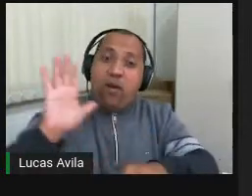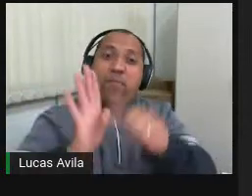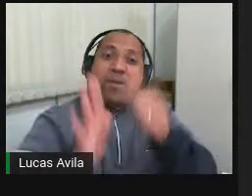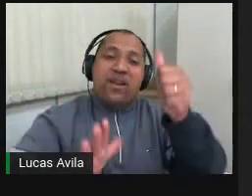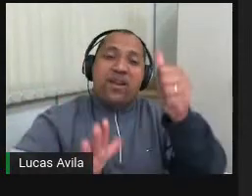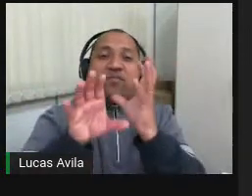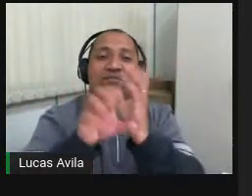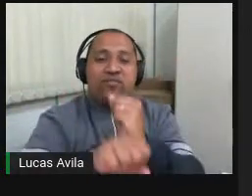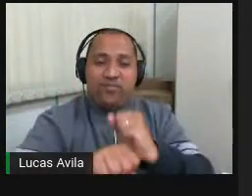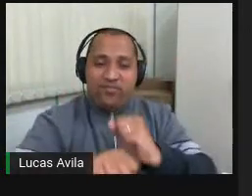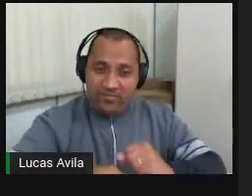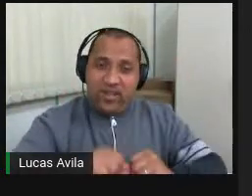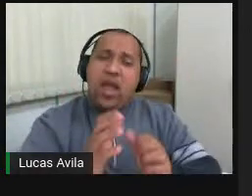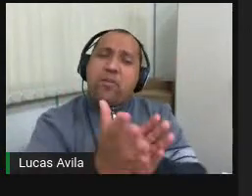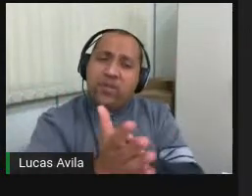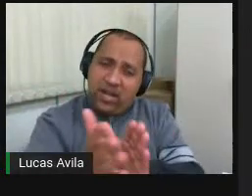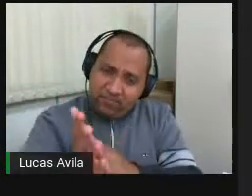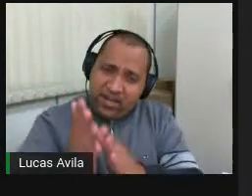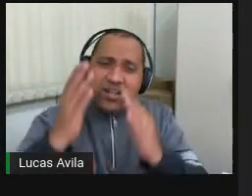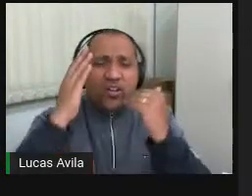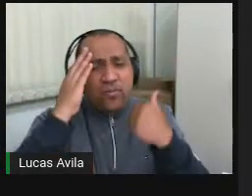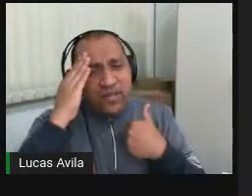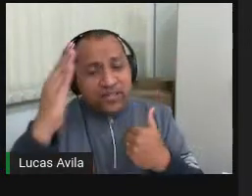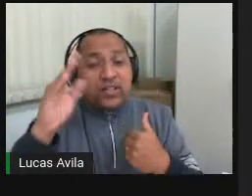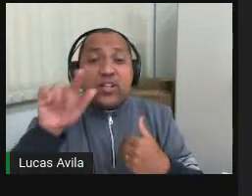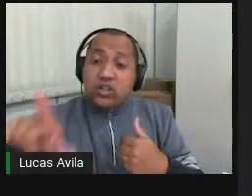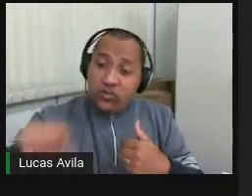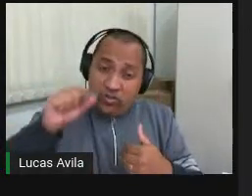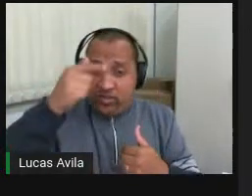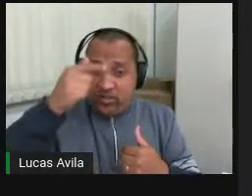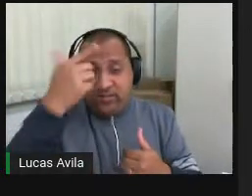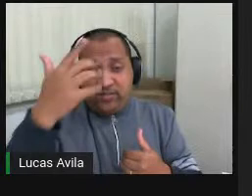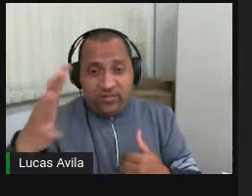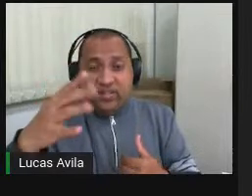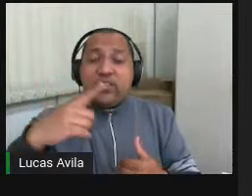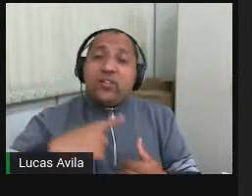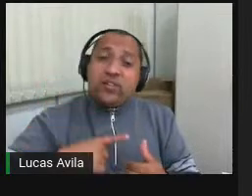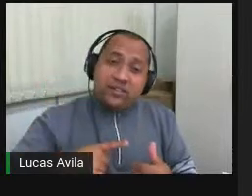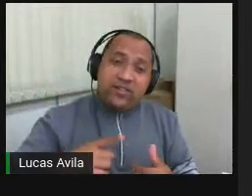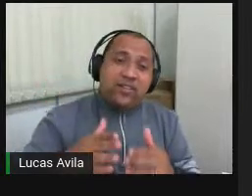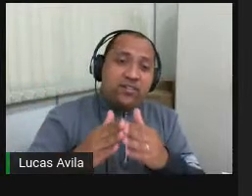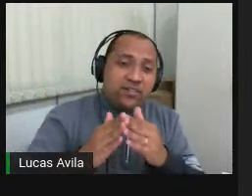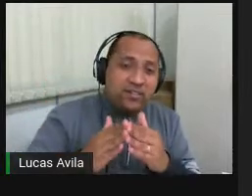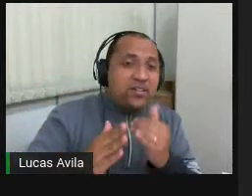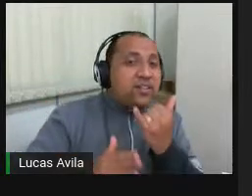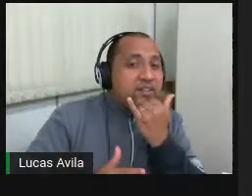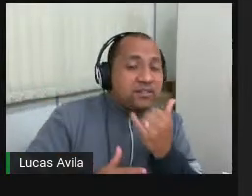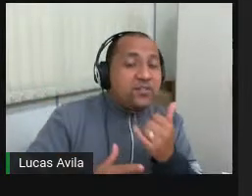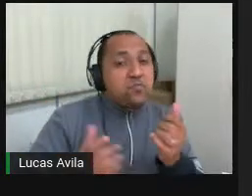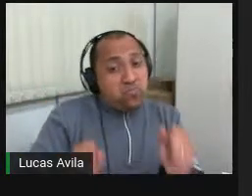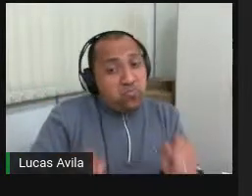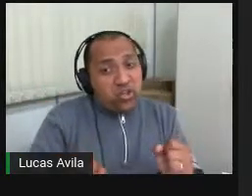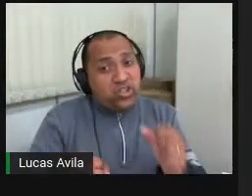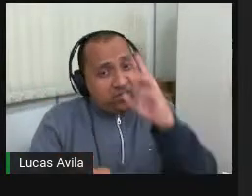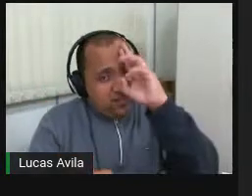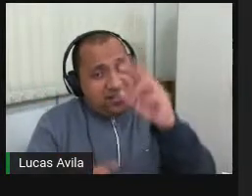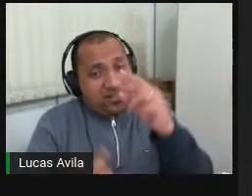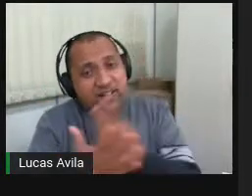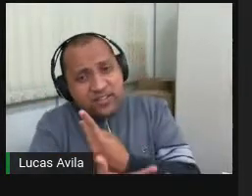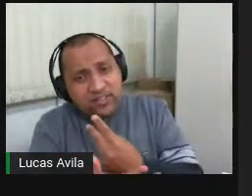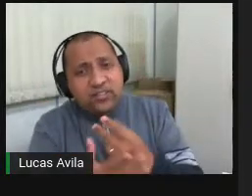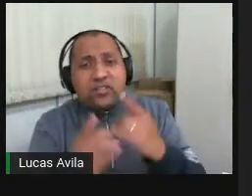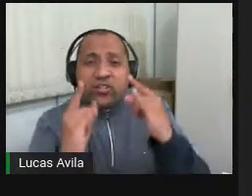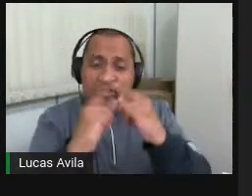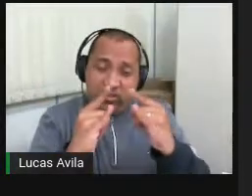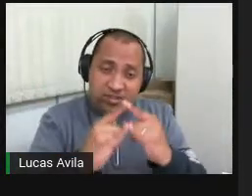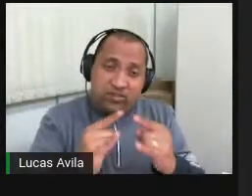Obrigado por nos escolherem. Eu gostaria muito de pedir desculpa por alguma falha, por algum momento que institucionalmente nós